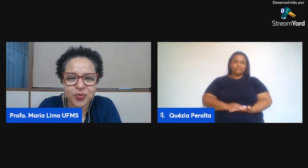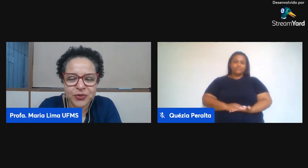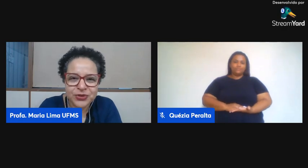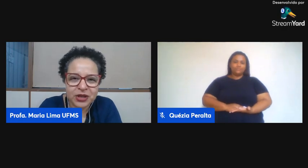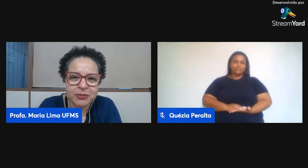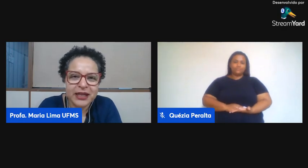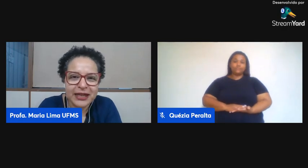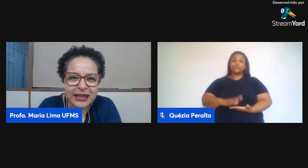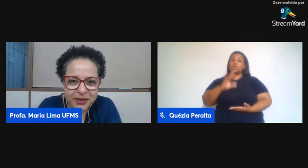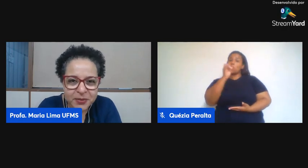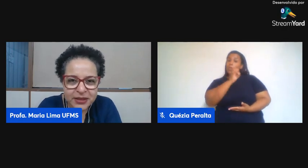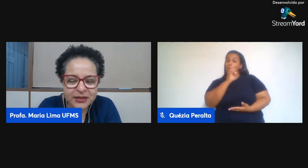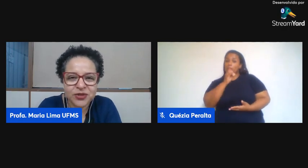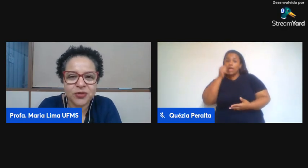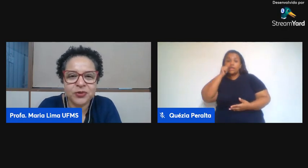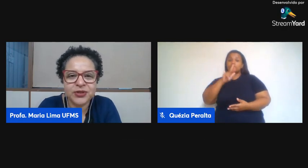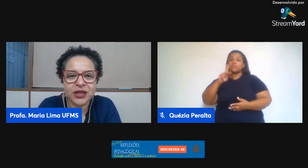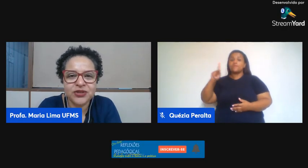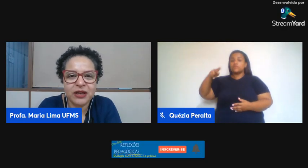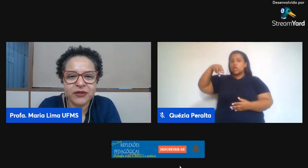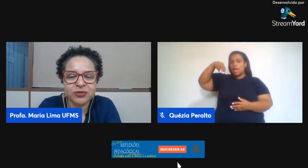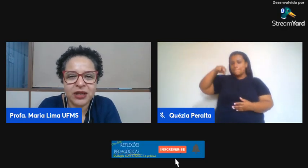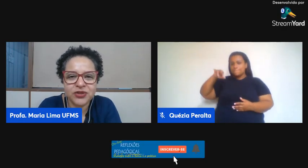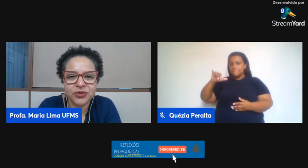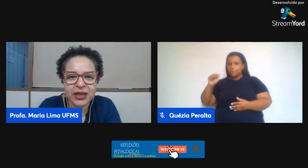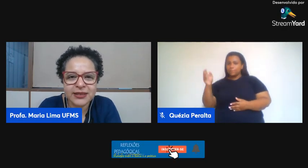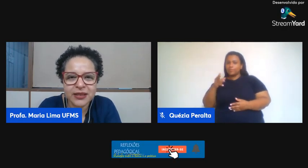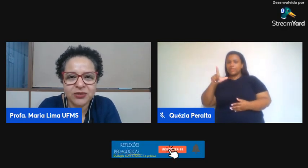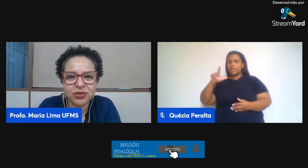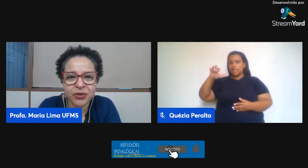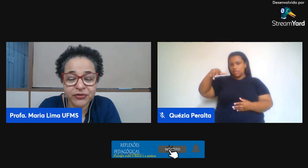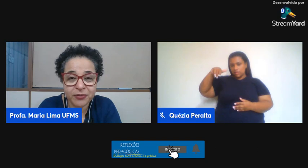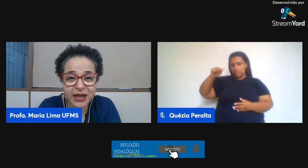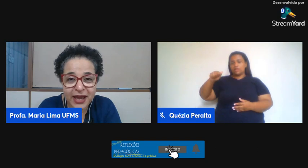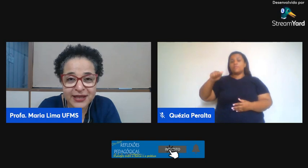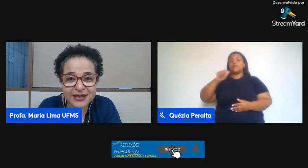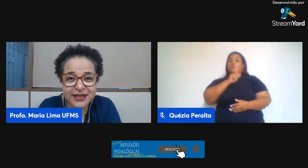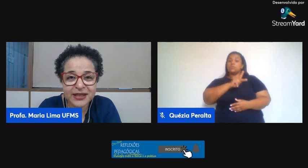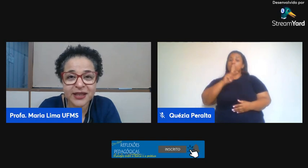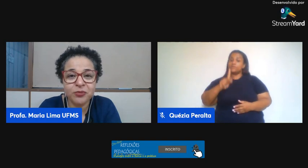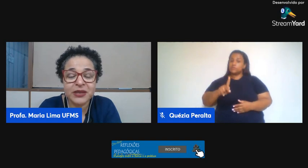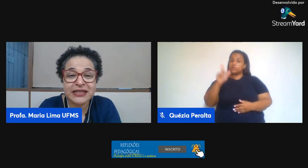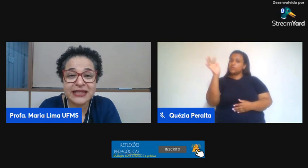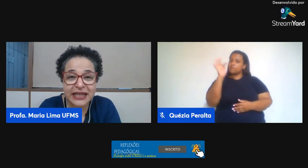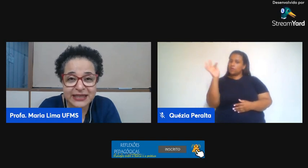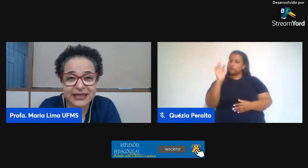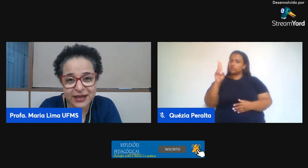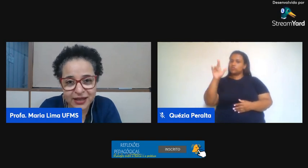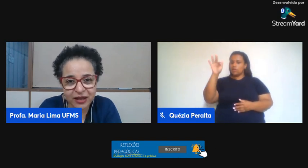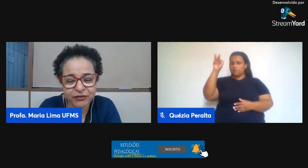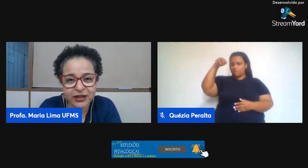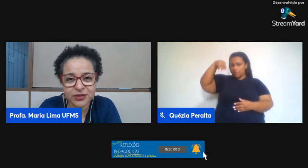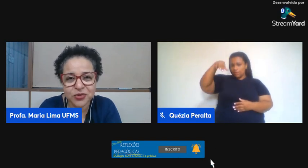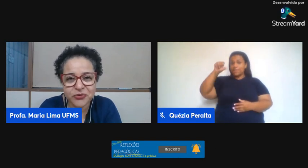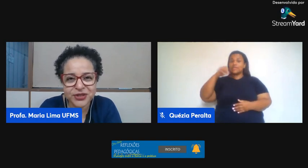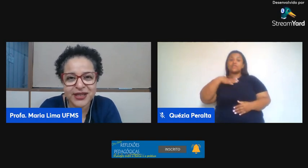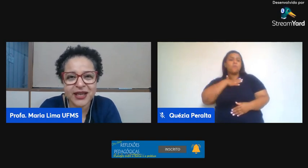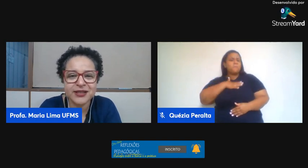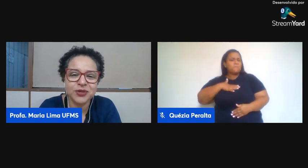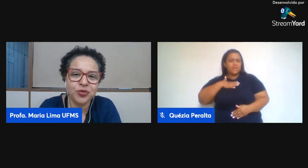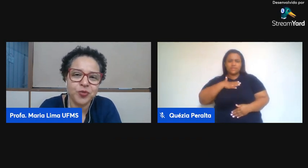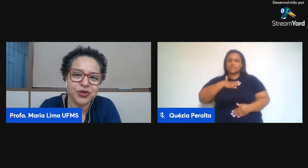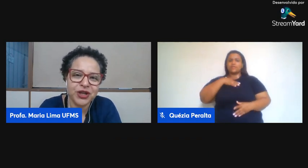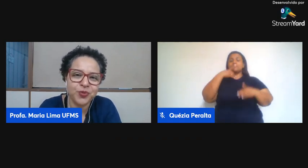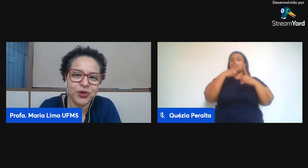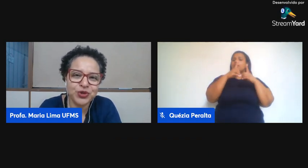Olá, eu sou a professora Maria Lima, sou docente da Faculdade de Educação da UFMS e é um prazer estar aqui falando com